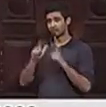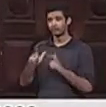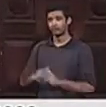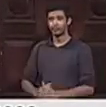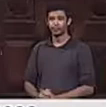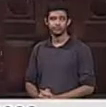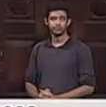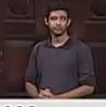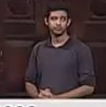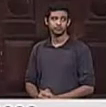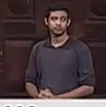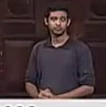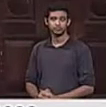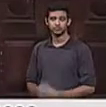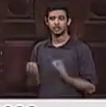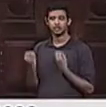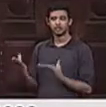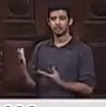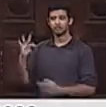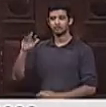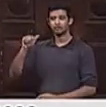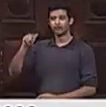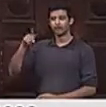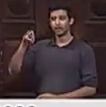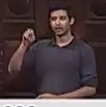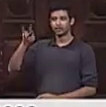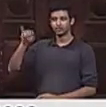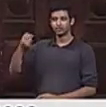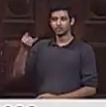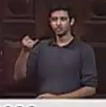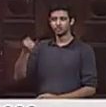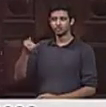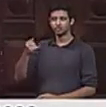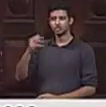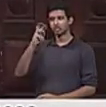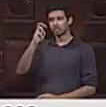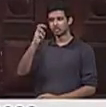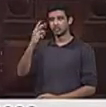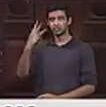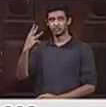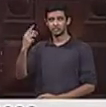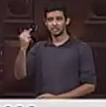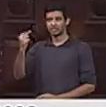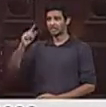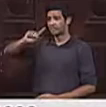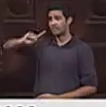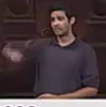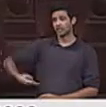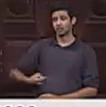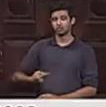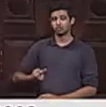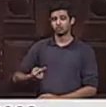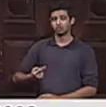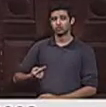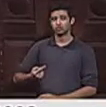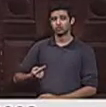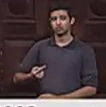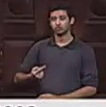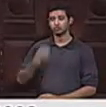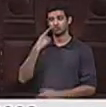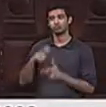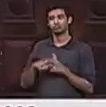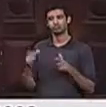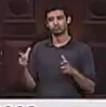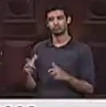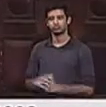LOA, para a FAPERJ, para o ano 2017, é de 537 milhões em ordem de grandeza,